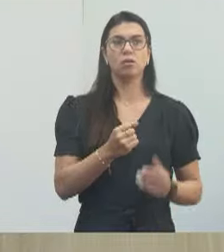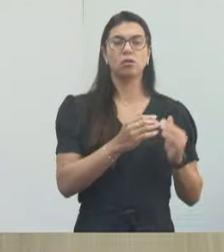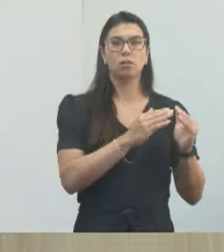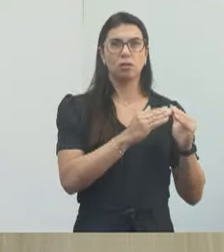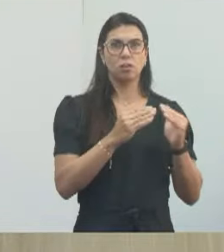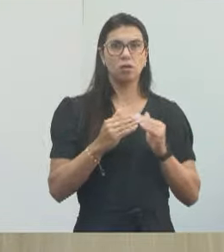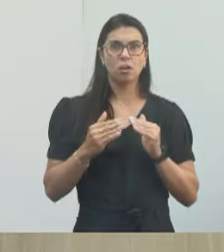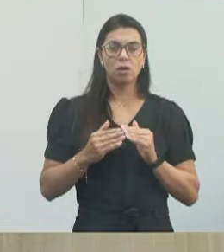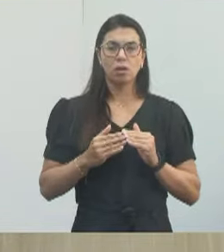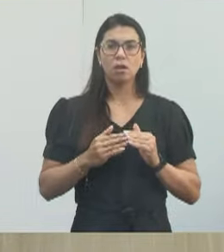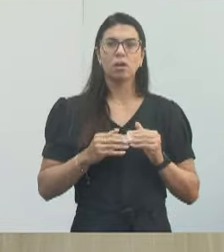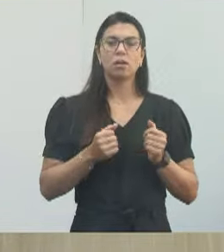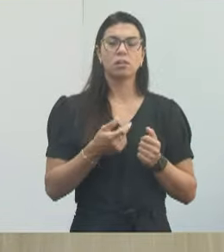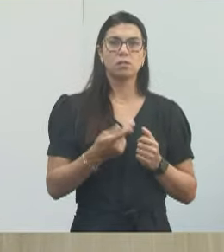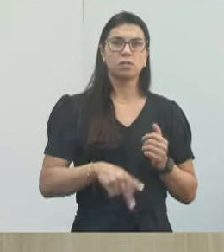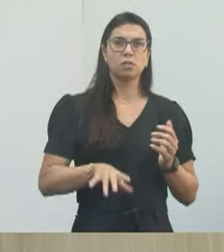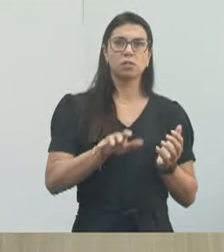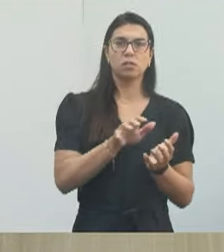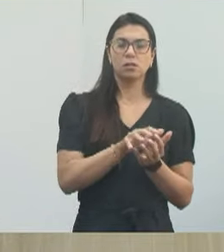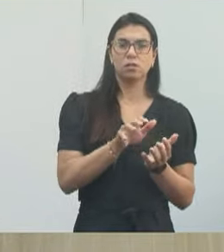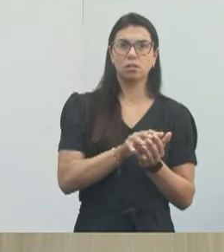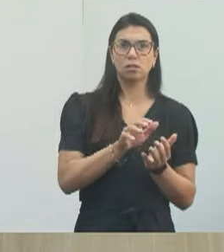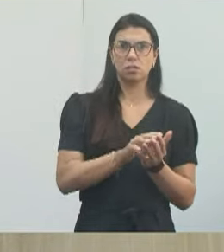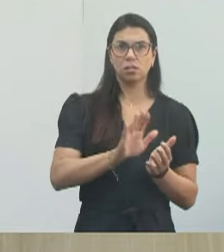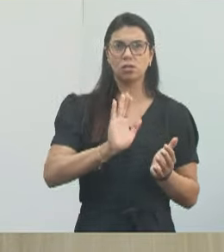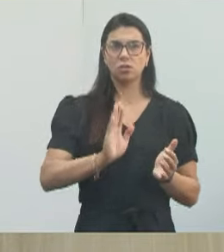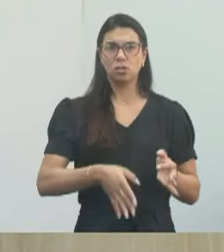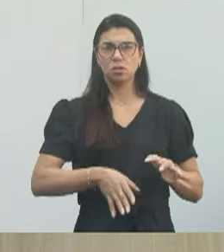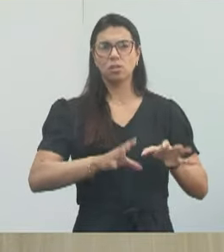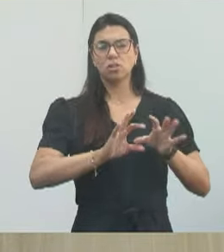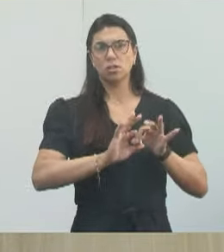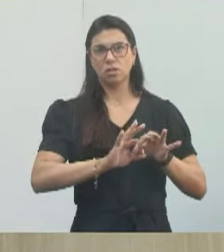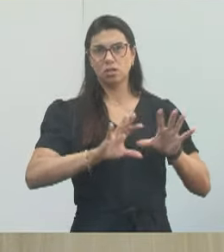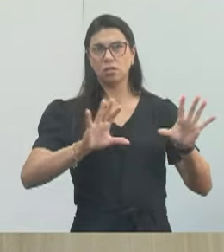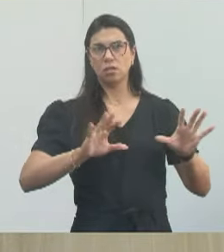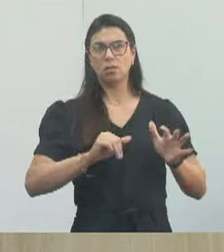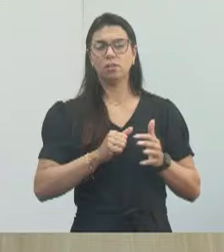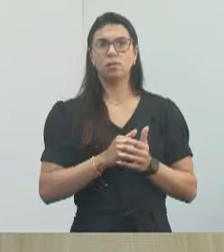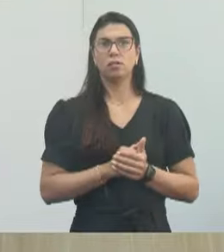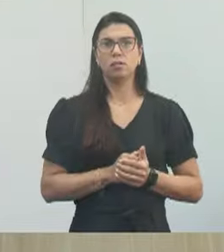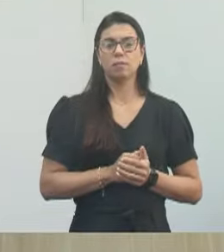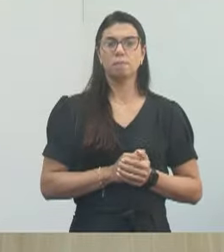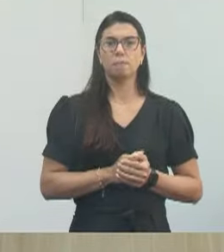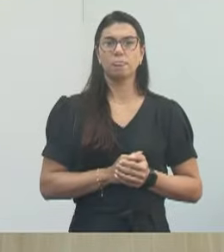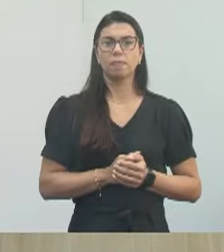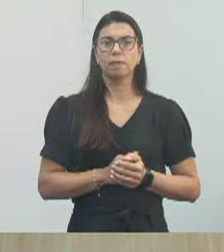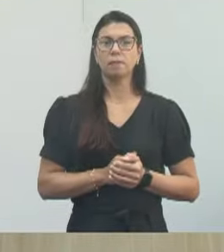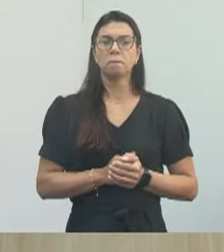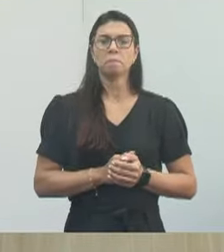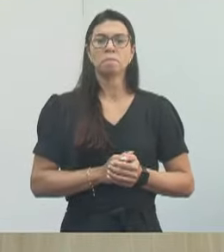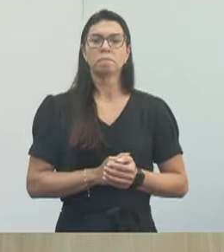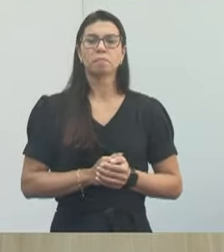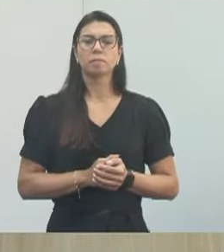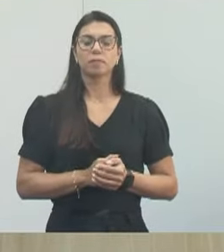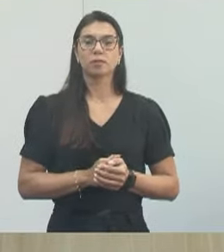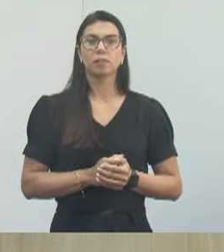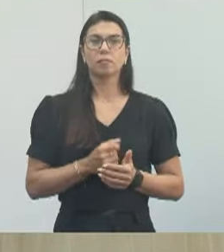minha vida em jacar já se encontra nos cofres públicos municipais